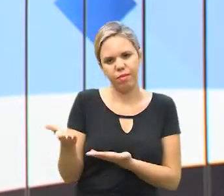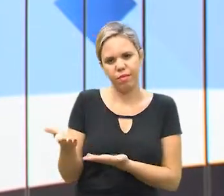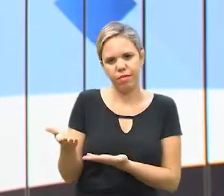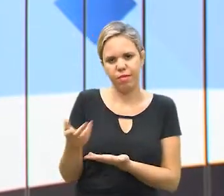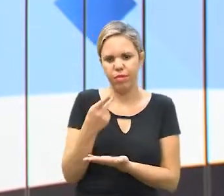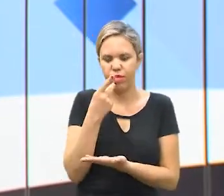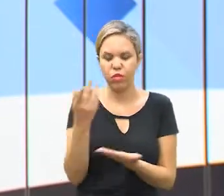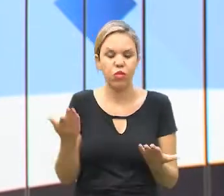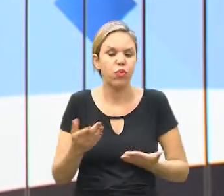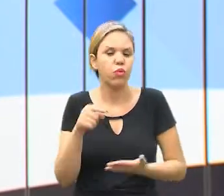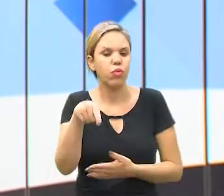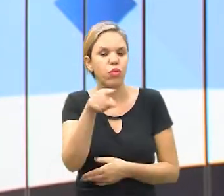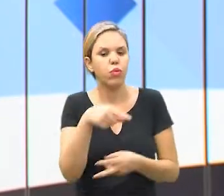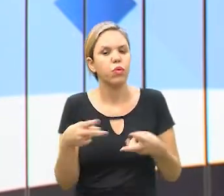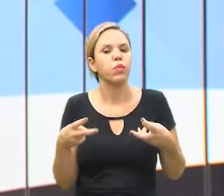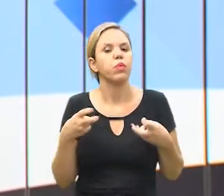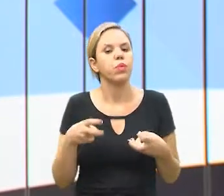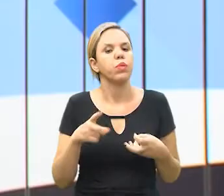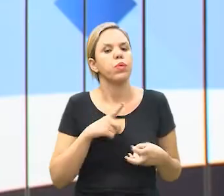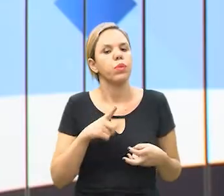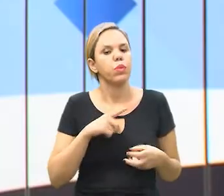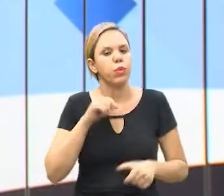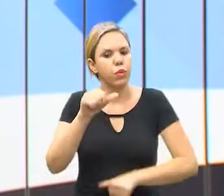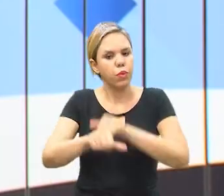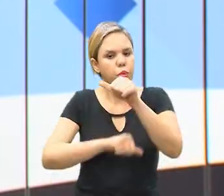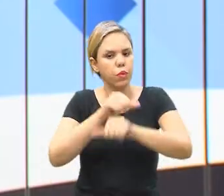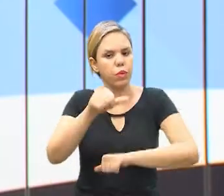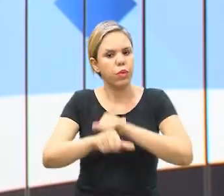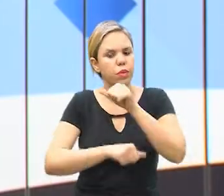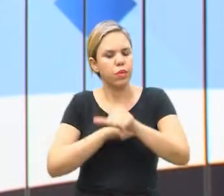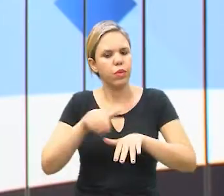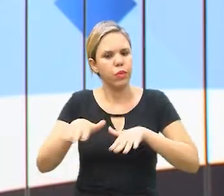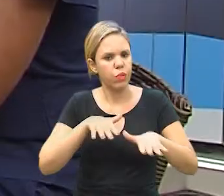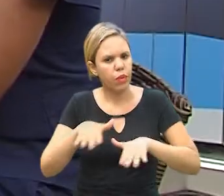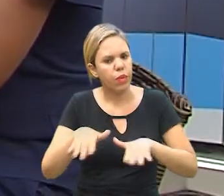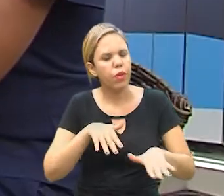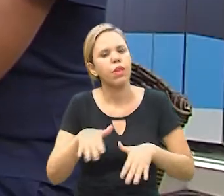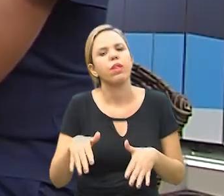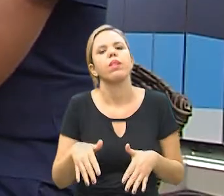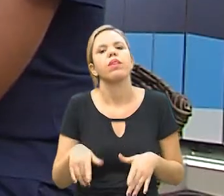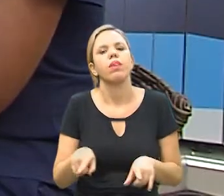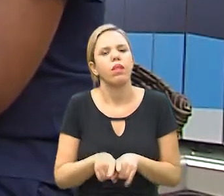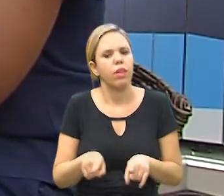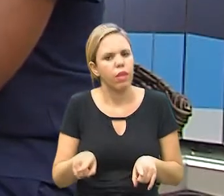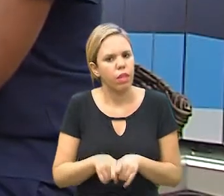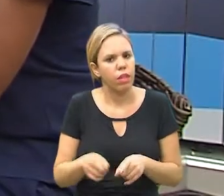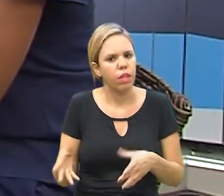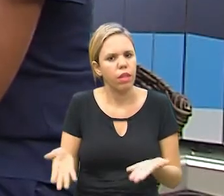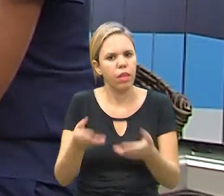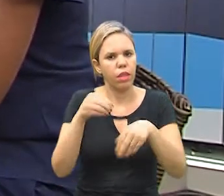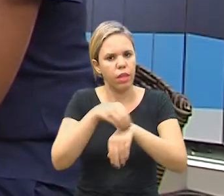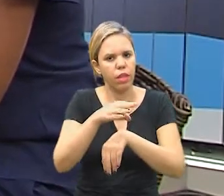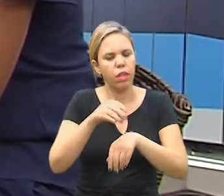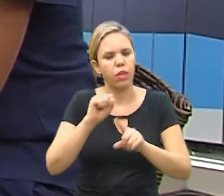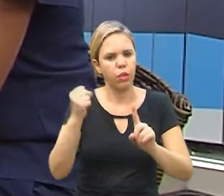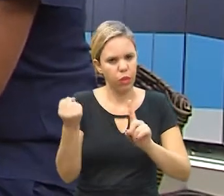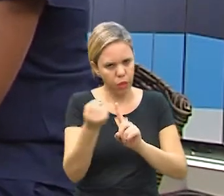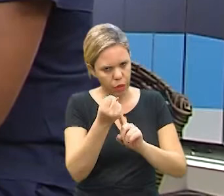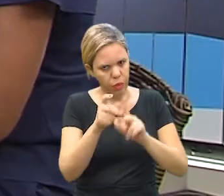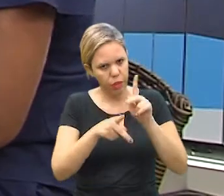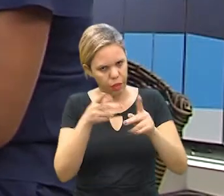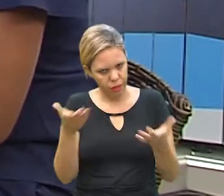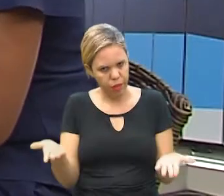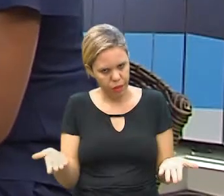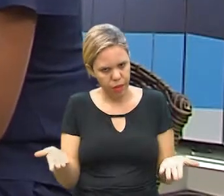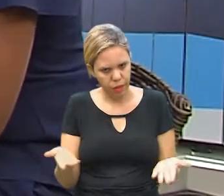Vera? Agora, vocês percebem que vocês têm transformado, vocês falaram que movimentam, mas que vocês também trazem transformação social de alguma